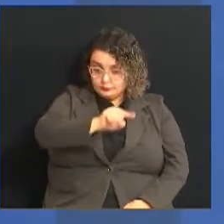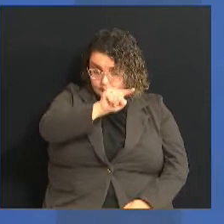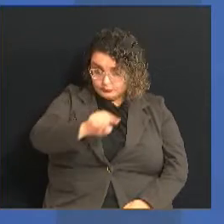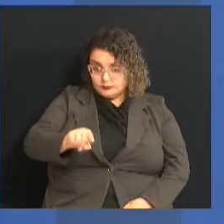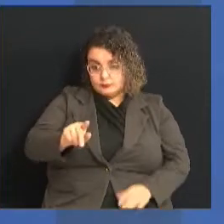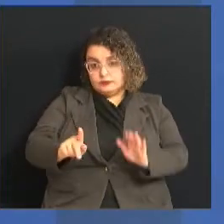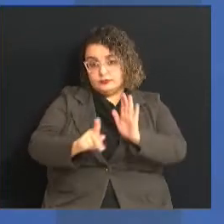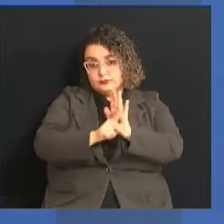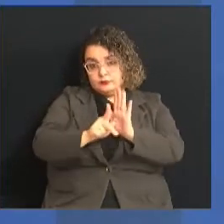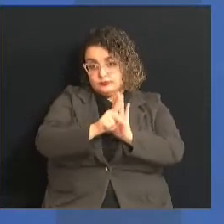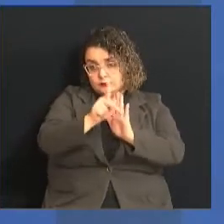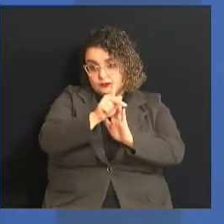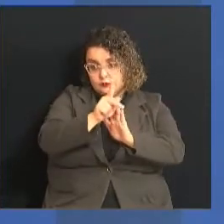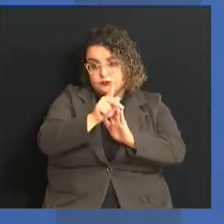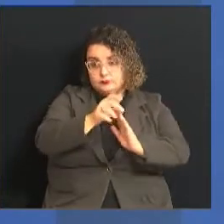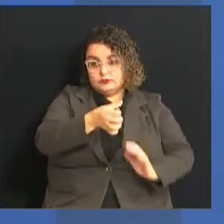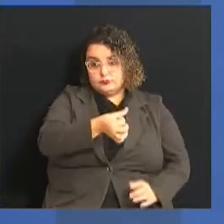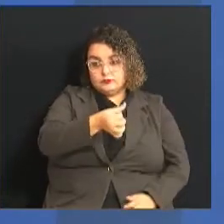projeto